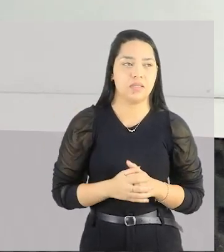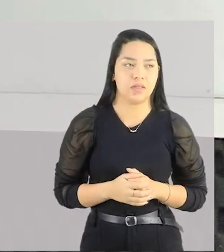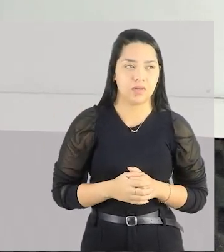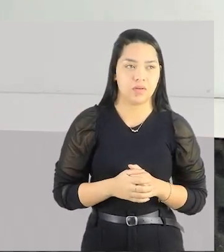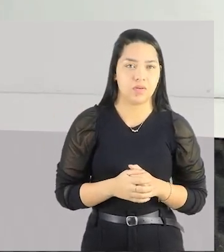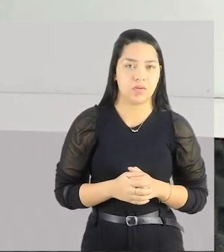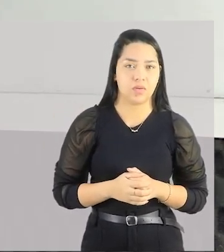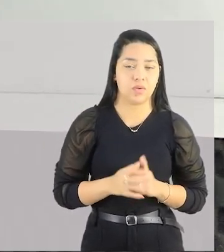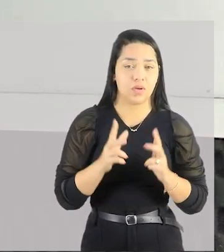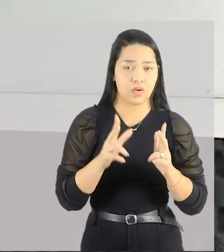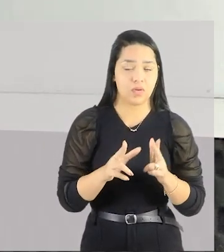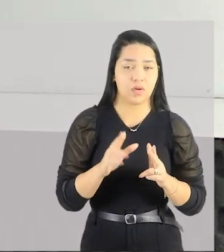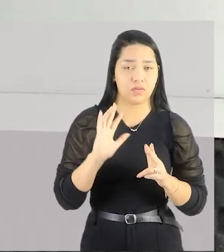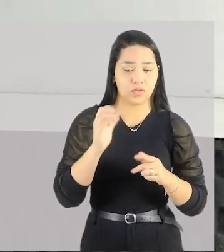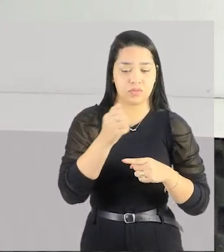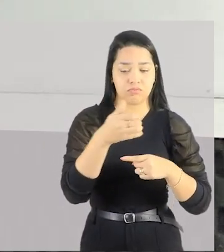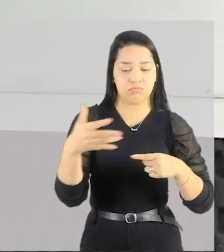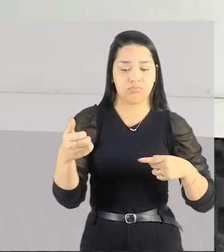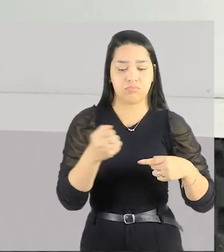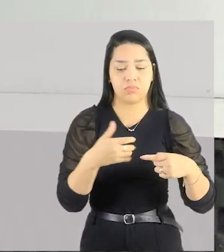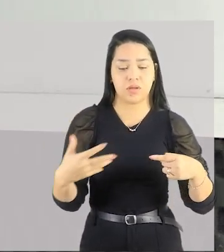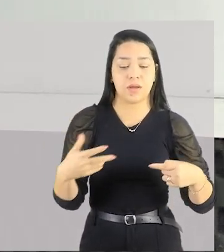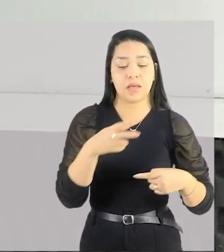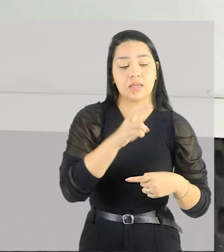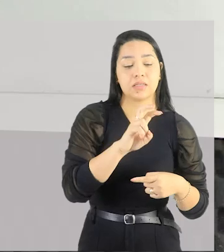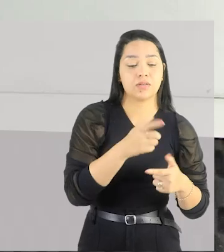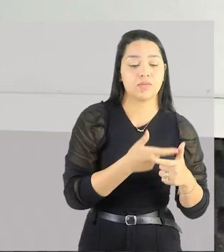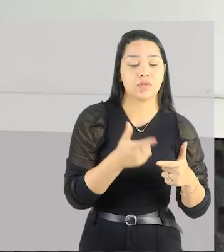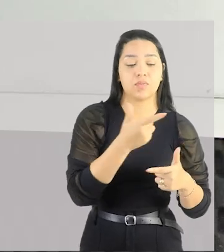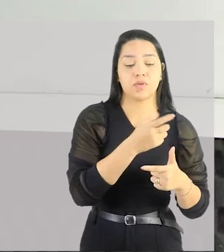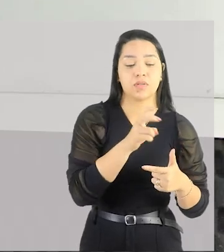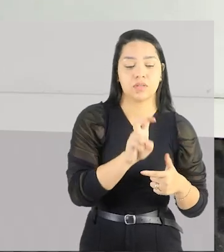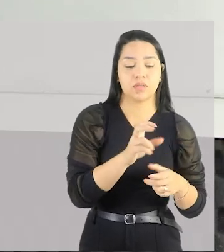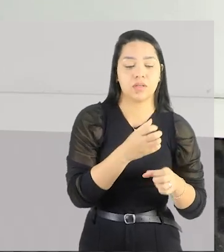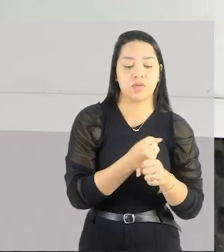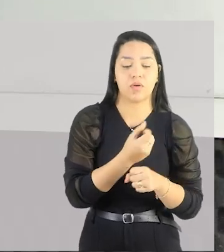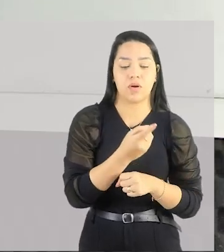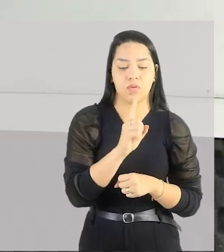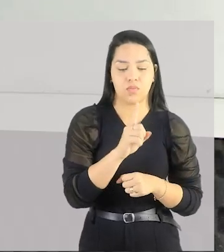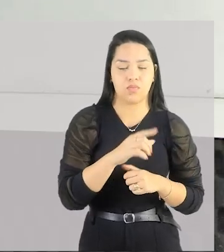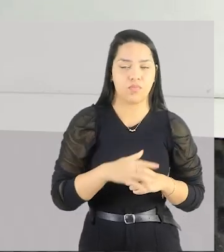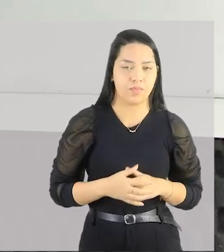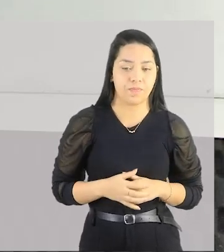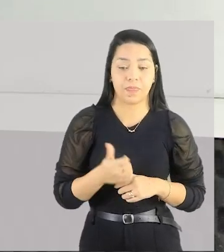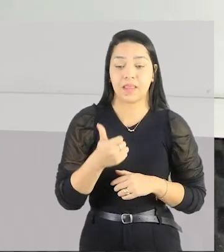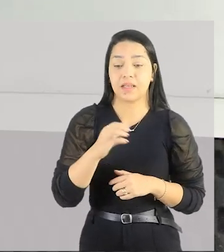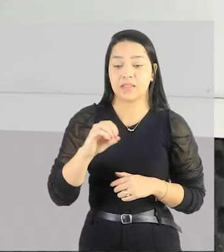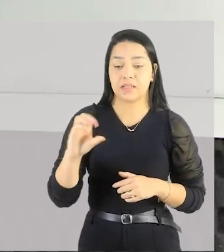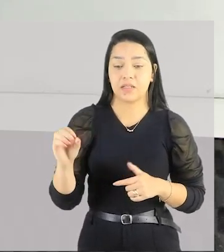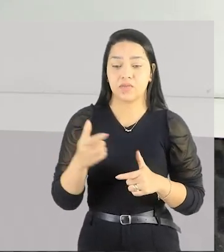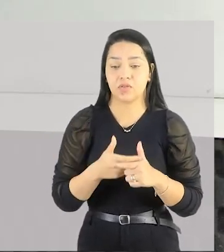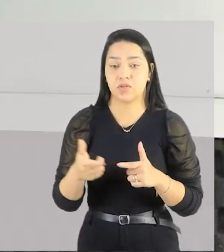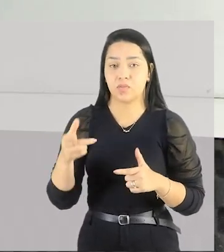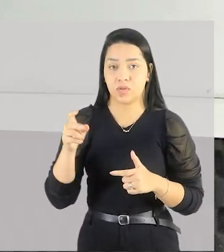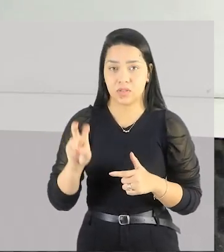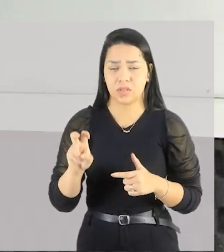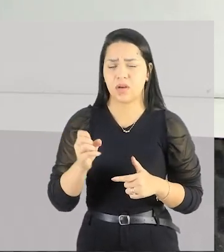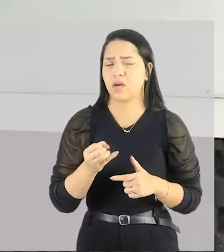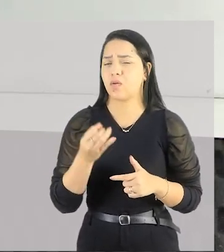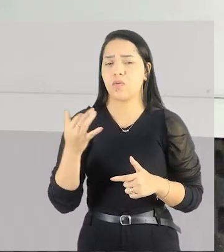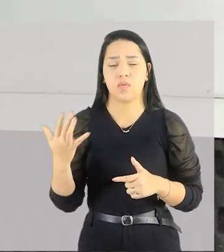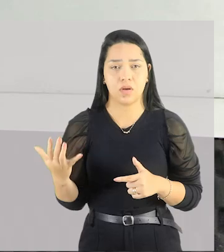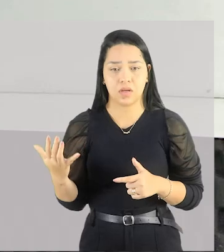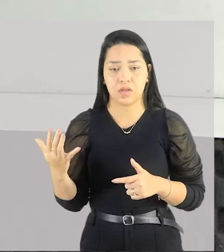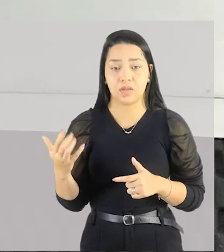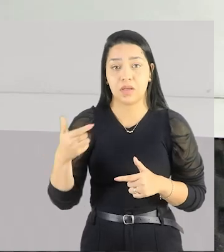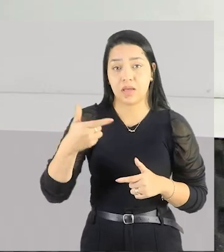tá? Tipo a fração anterior. 5 dividido por 5 é igual a 1. 100 dividido por 5 é igual a